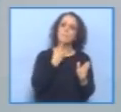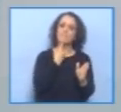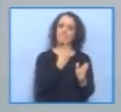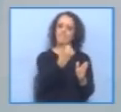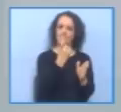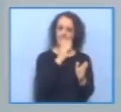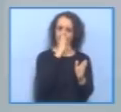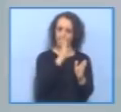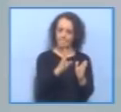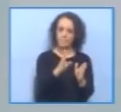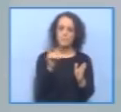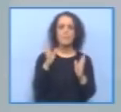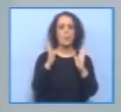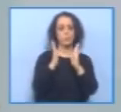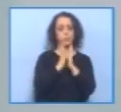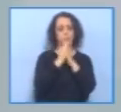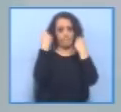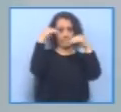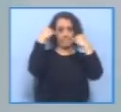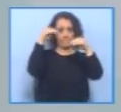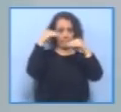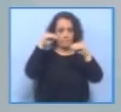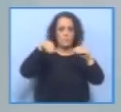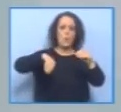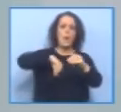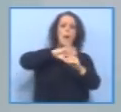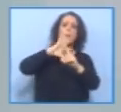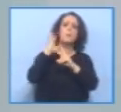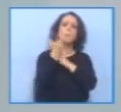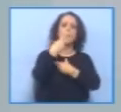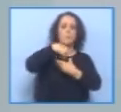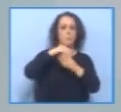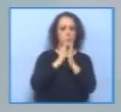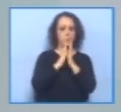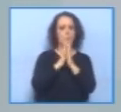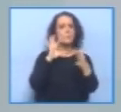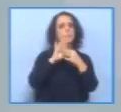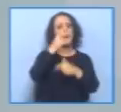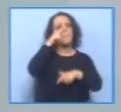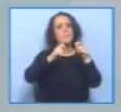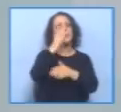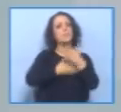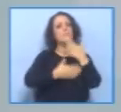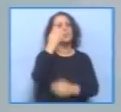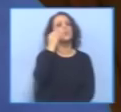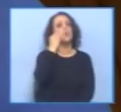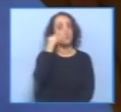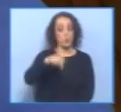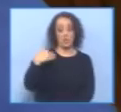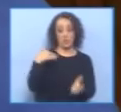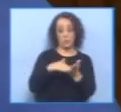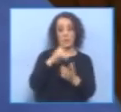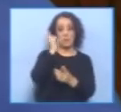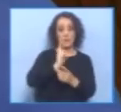sobre a proposta da catequese e outras propostas no ambiente eclesial para as pessoas com deficiência. Hoje, esta segunda-feira, é o